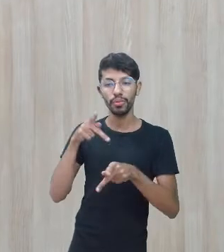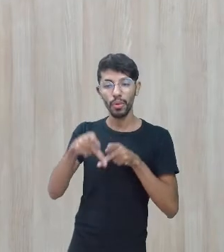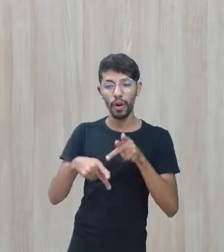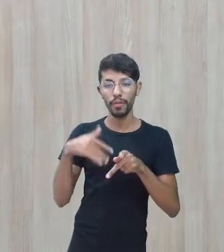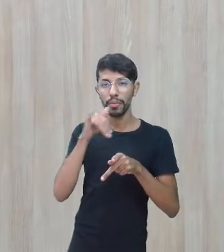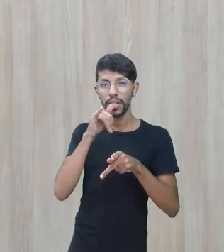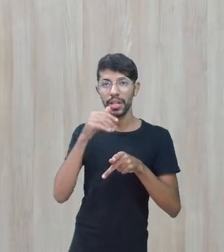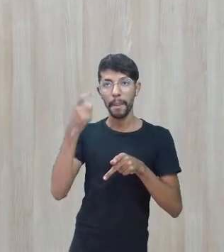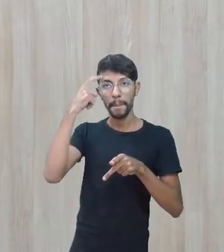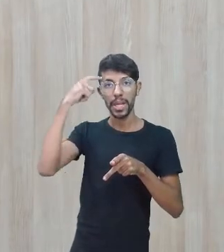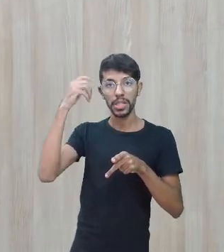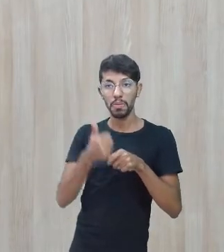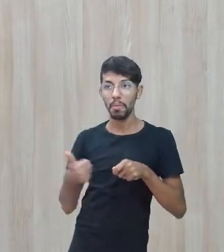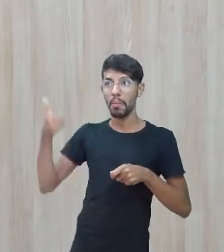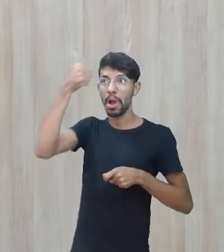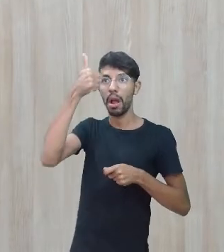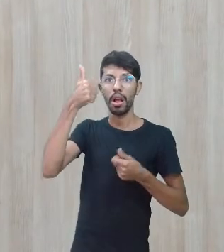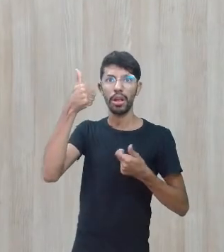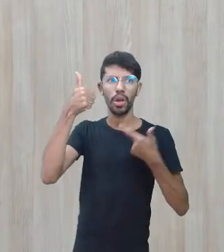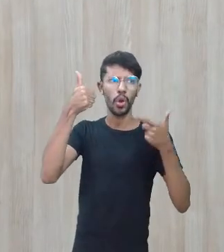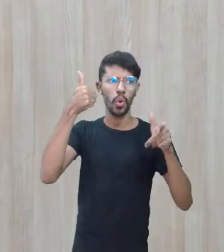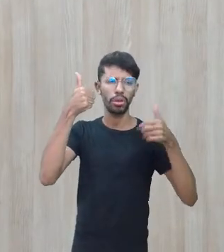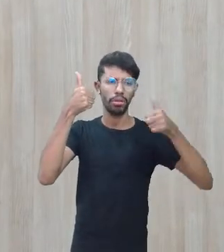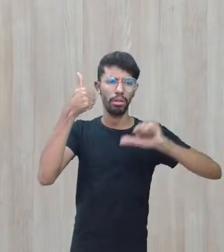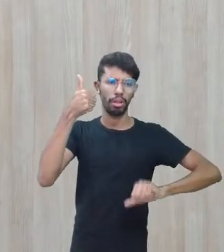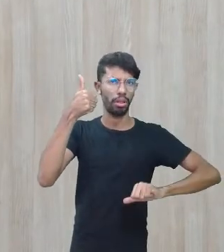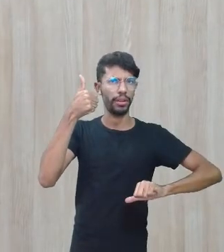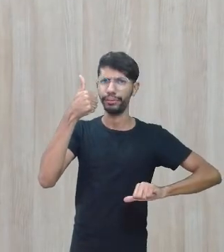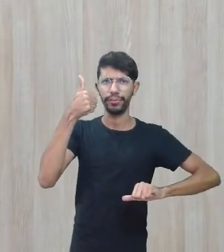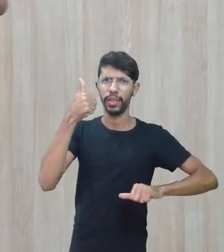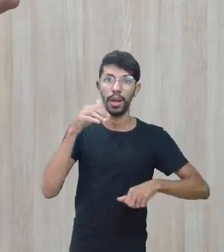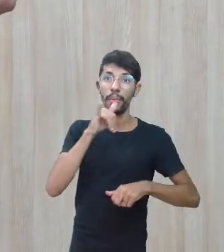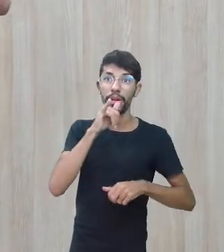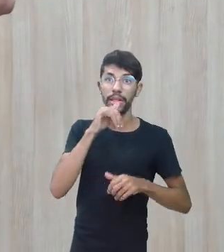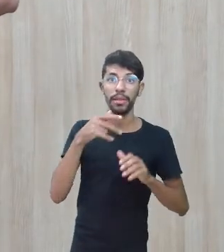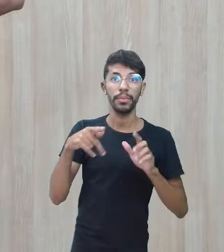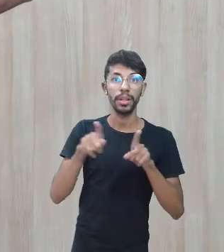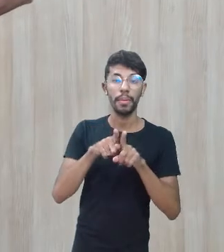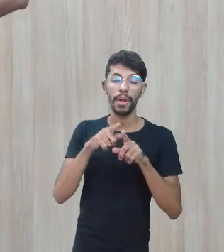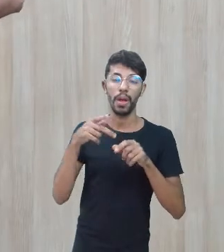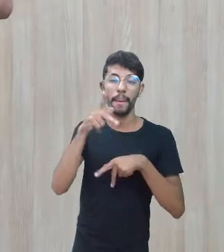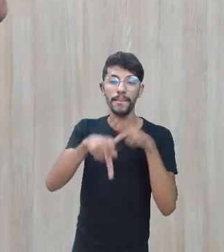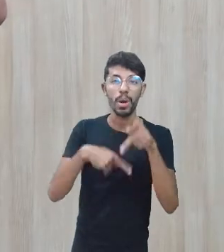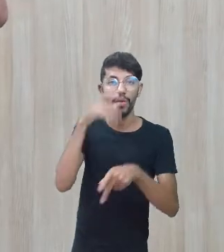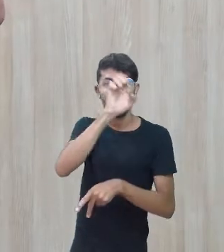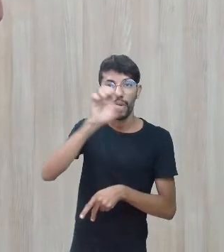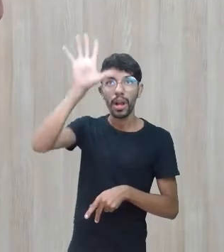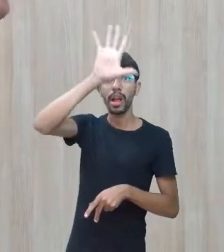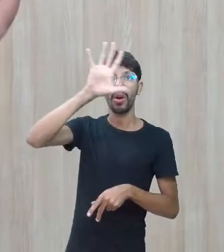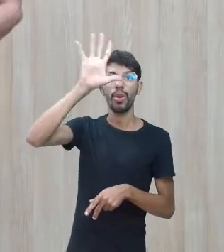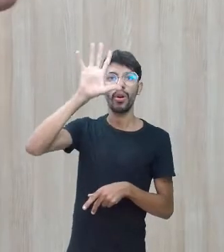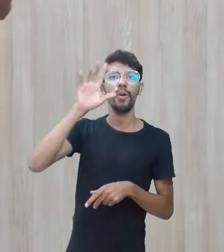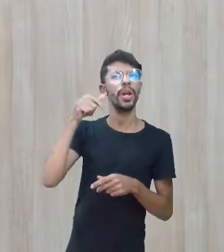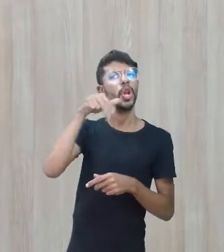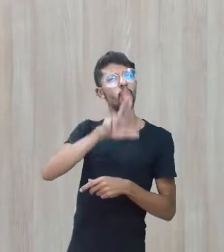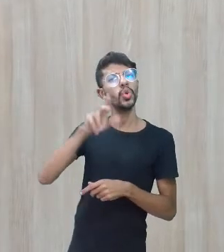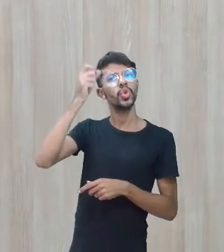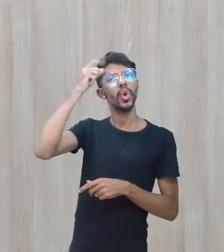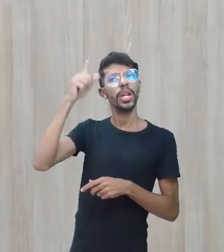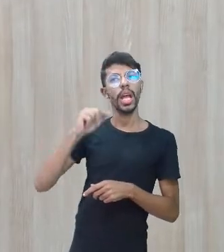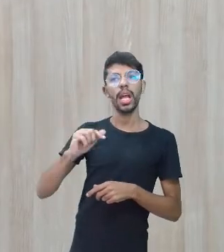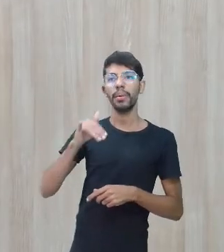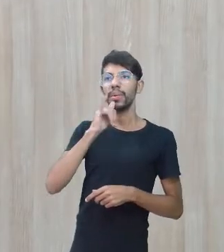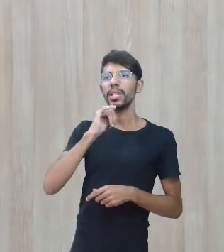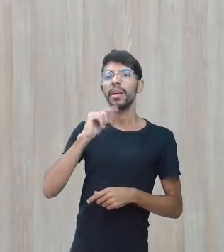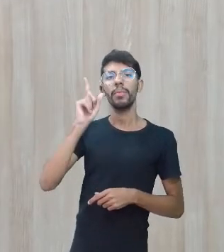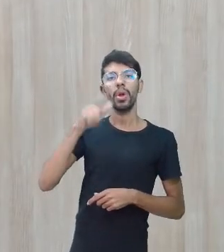outros. Os europeus, por exemplo, ao longo de sua história, utilizaram a ideia de que eram, né, civilizados, estavam levando a